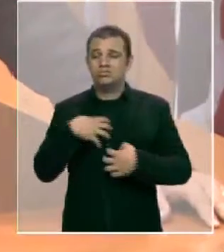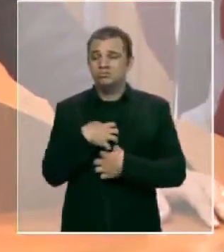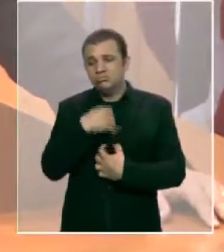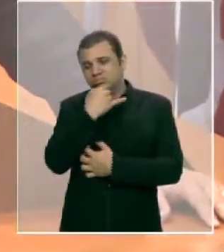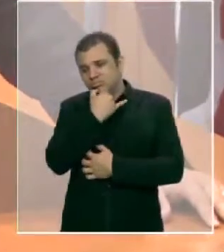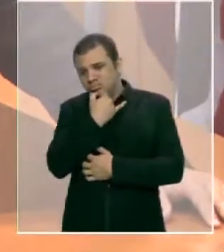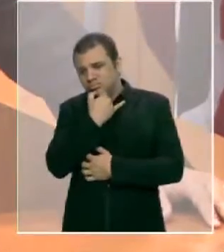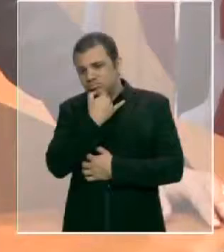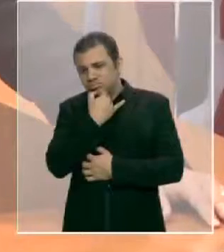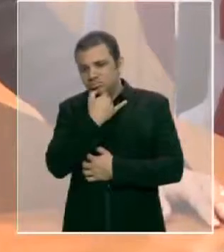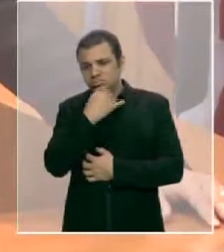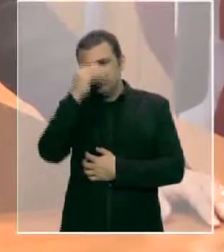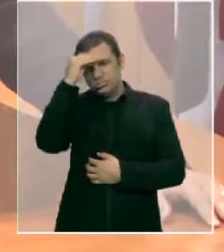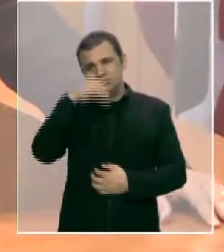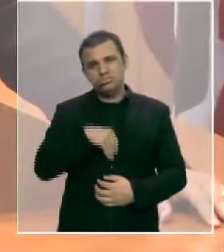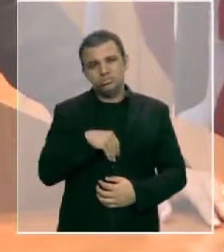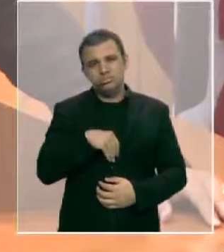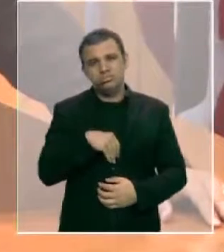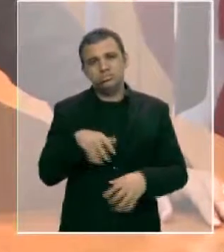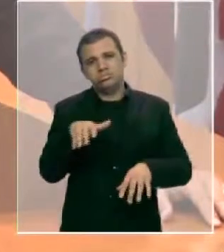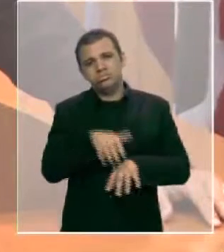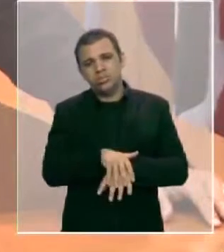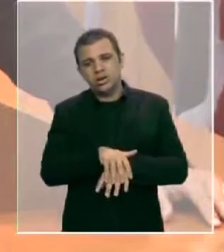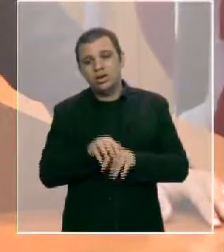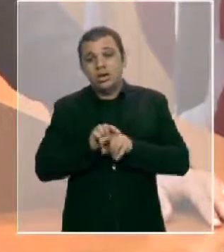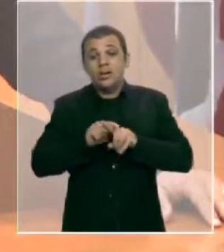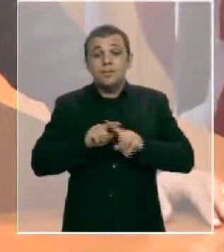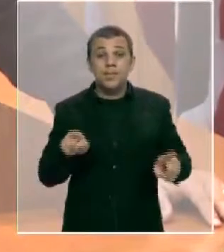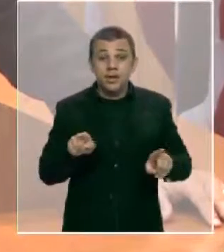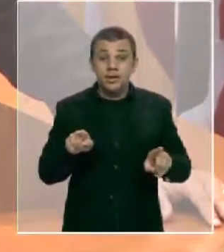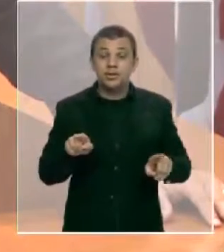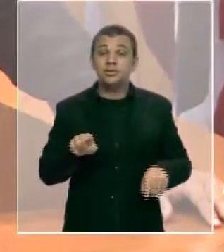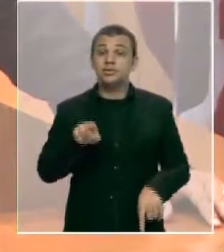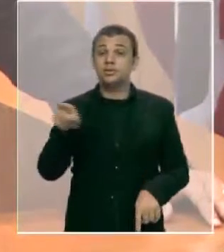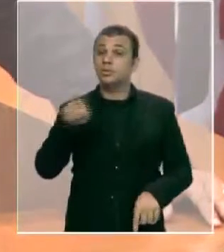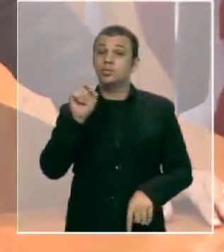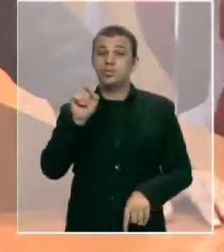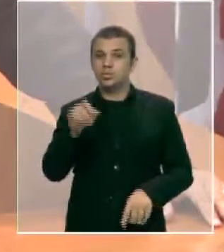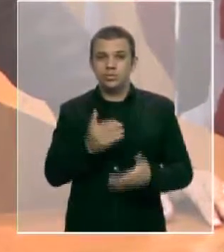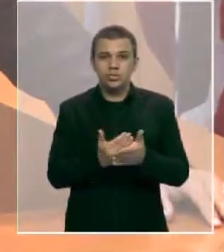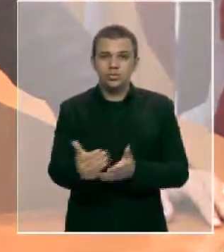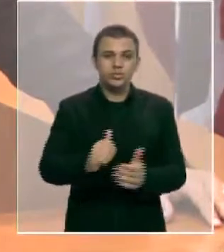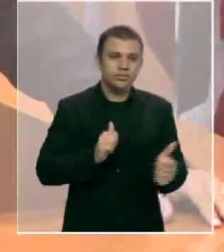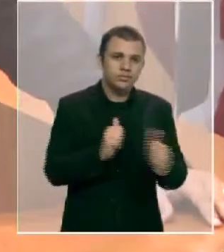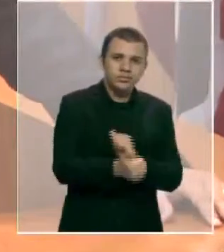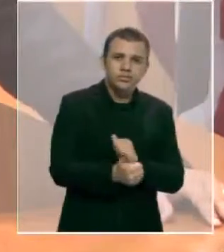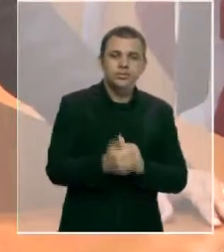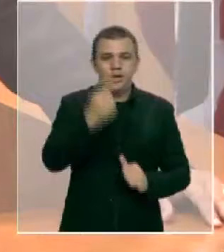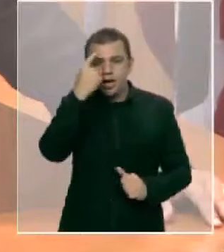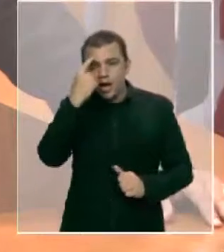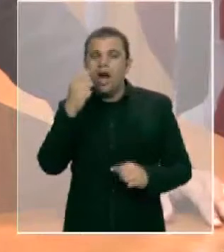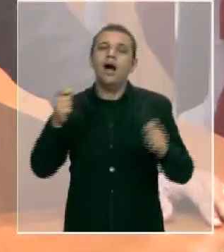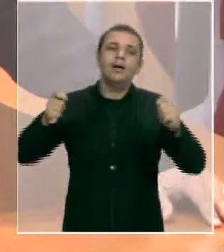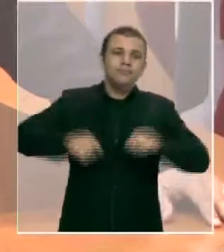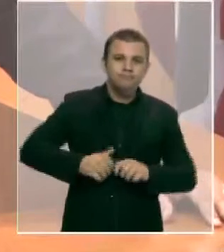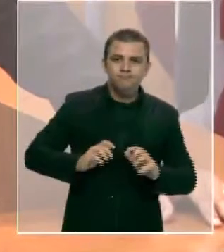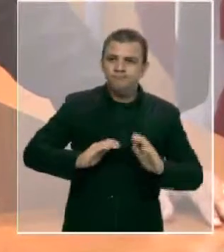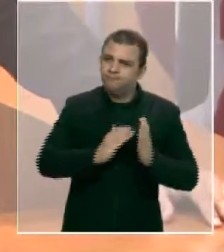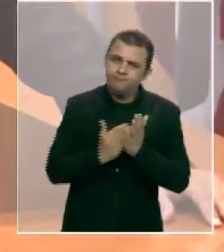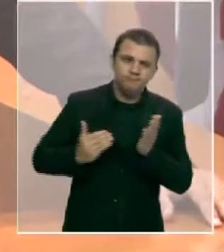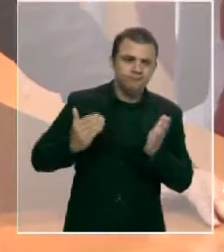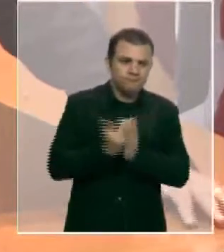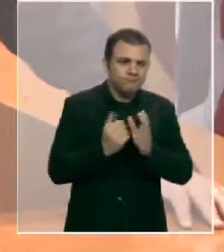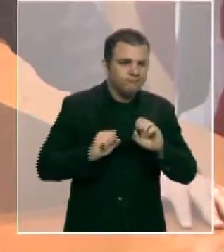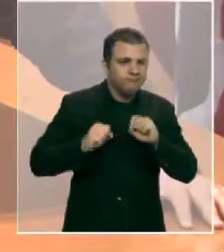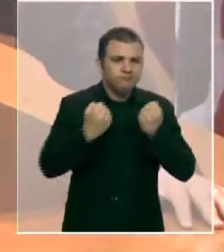entregues, desanimadas, mas encontraram no esporte um meio de inclusão e de superação. E